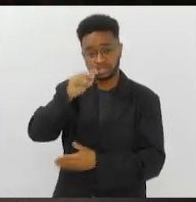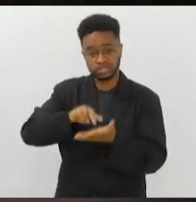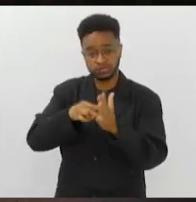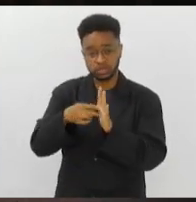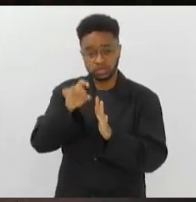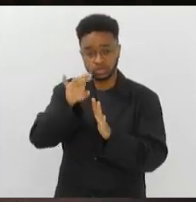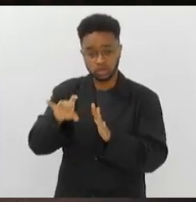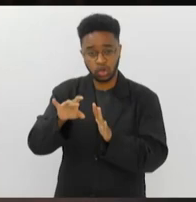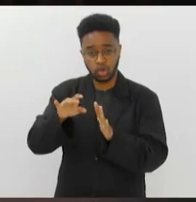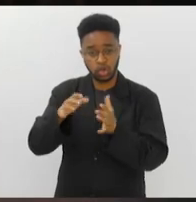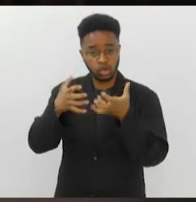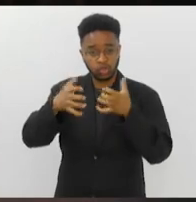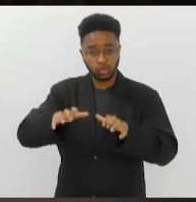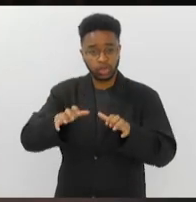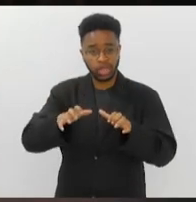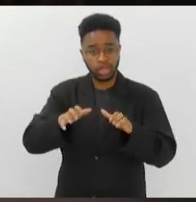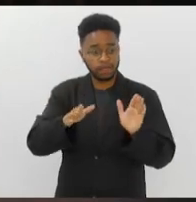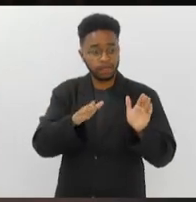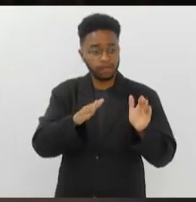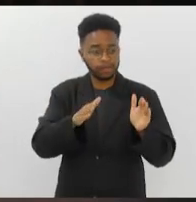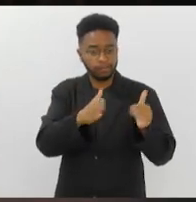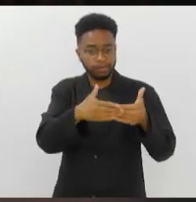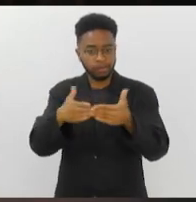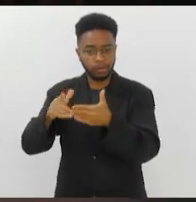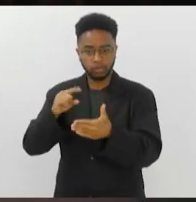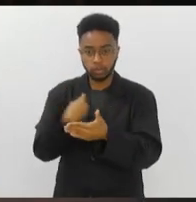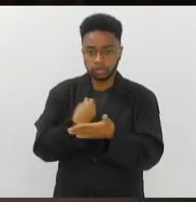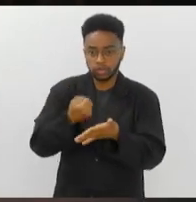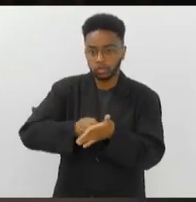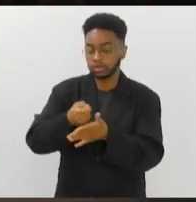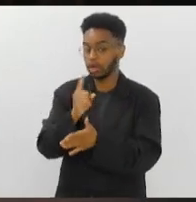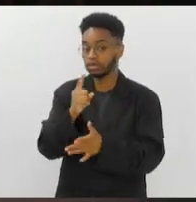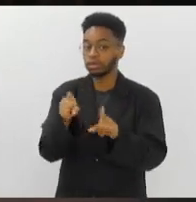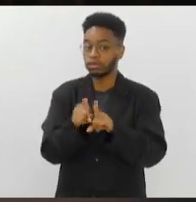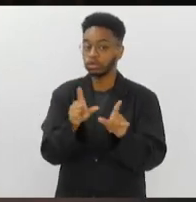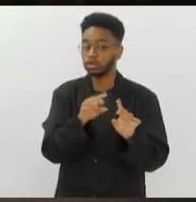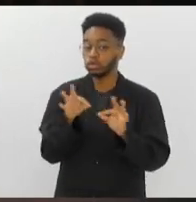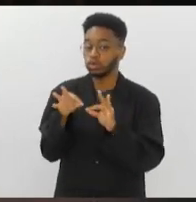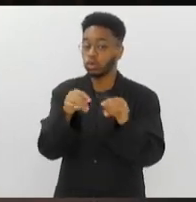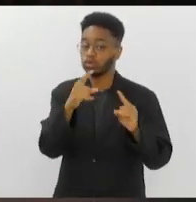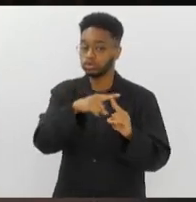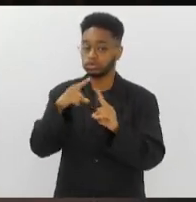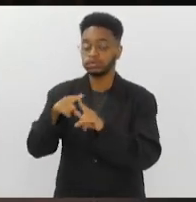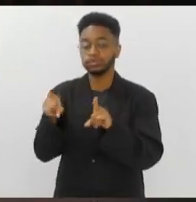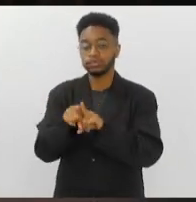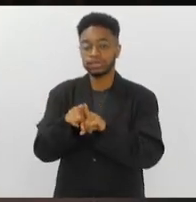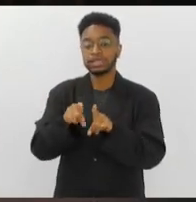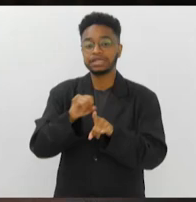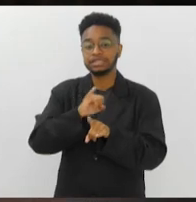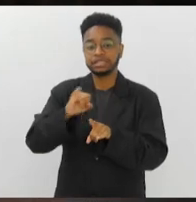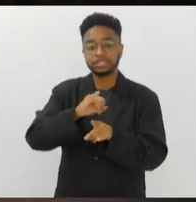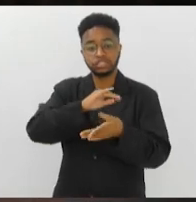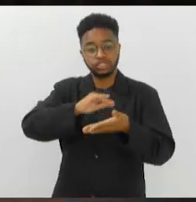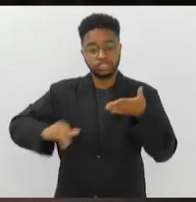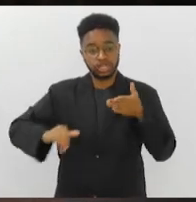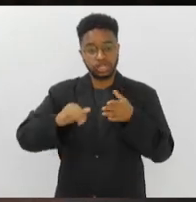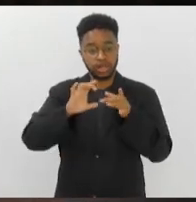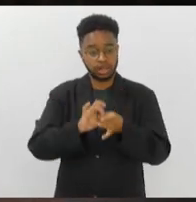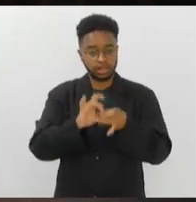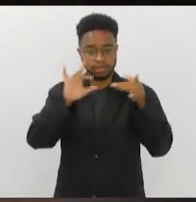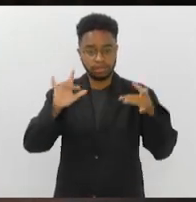muros, a nossa luta é todas as formas manicomiais. E privar de liberdade